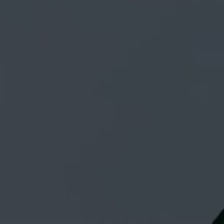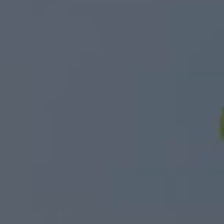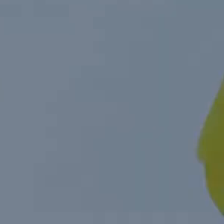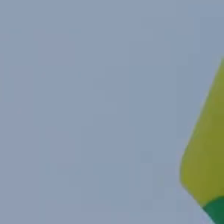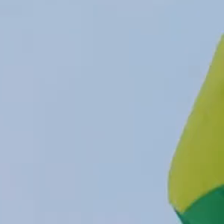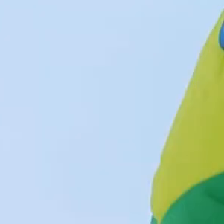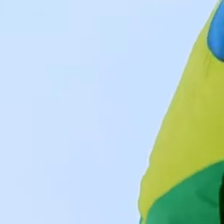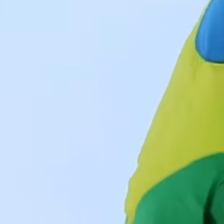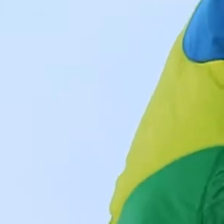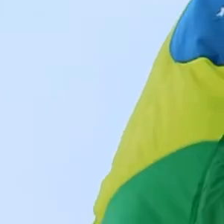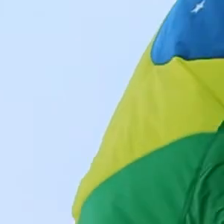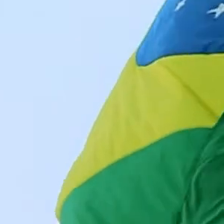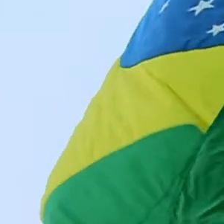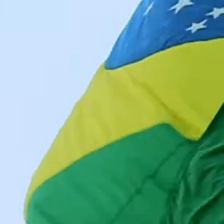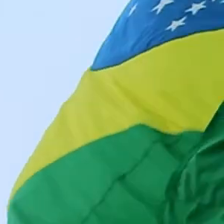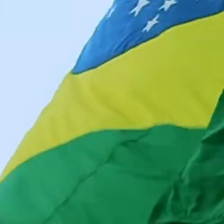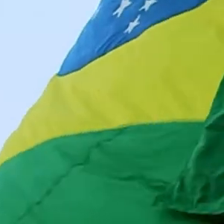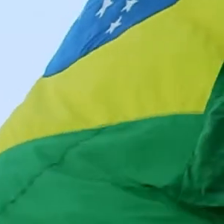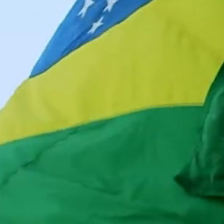Olá